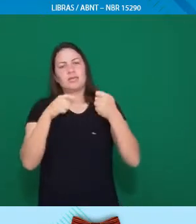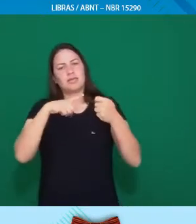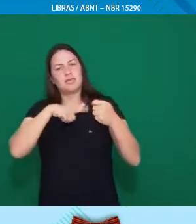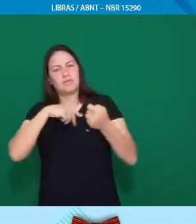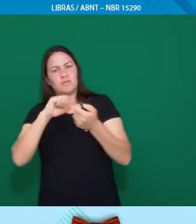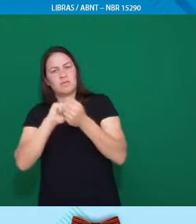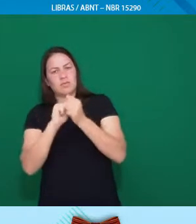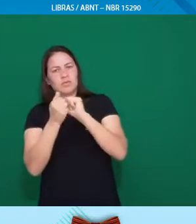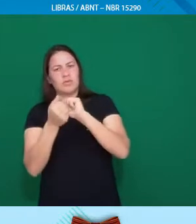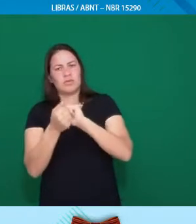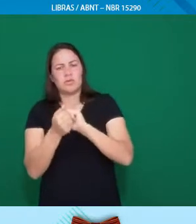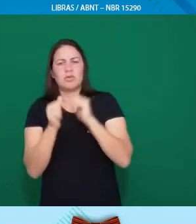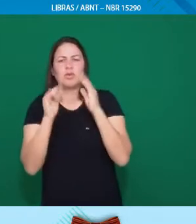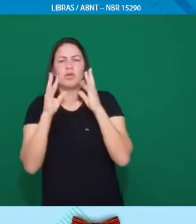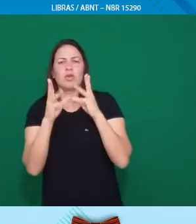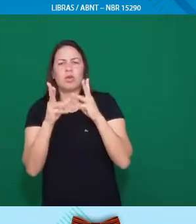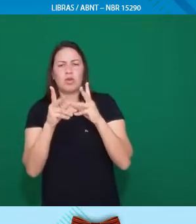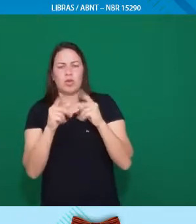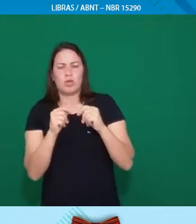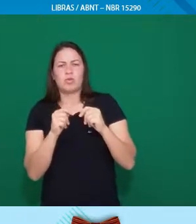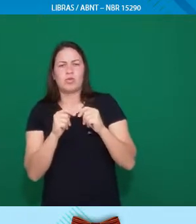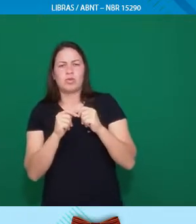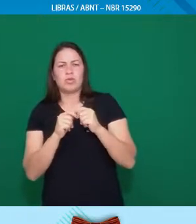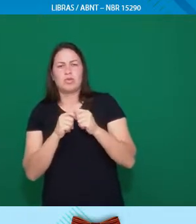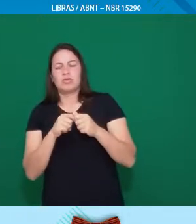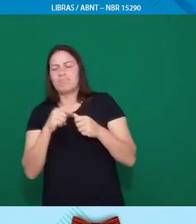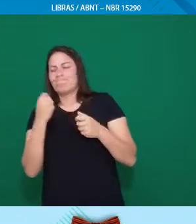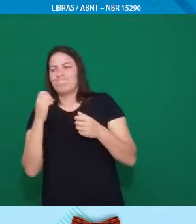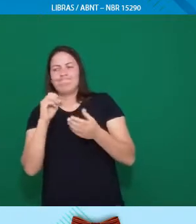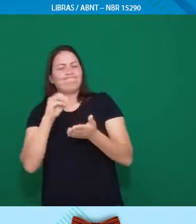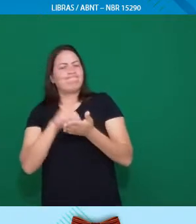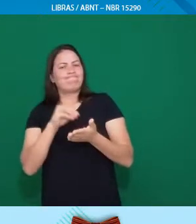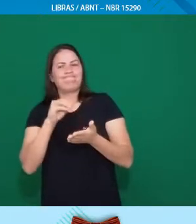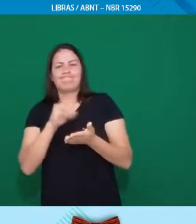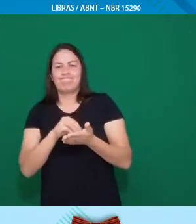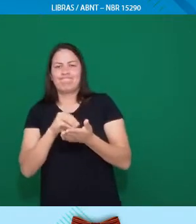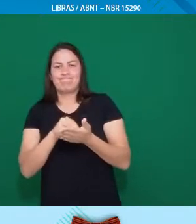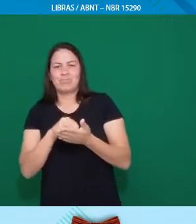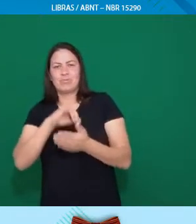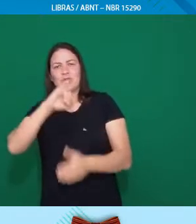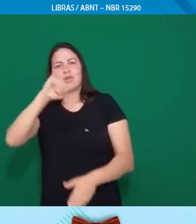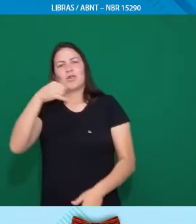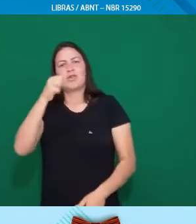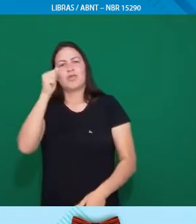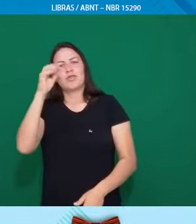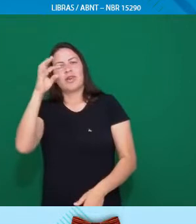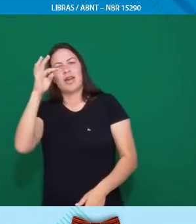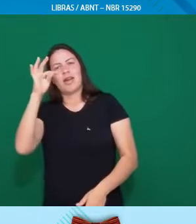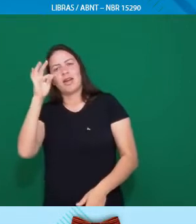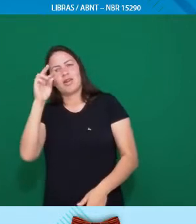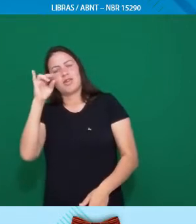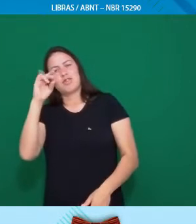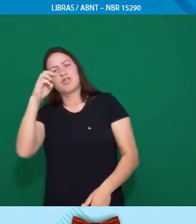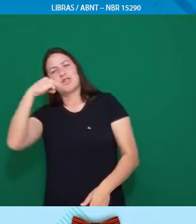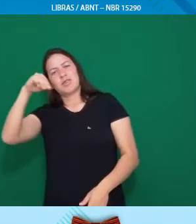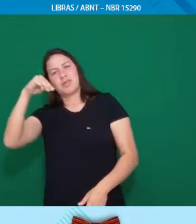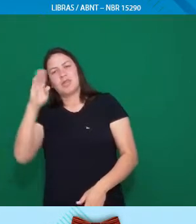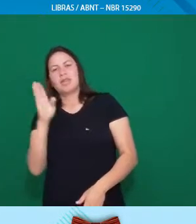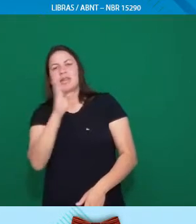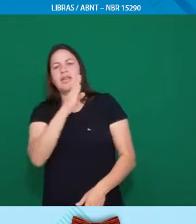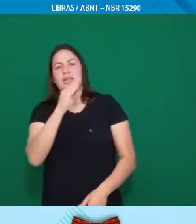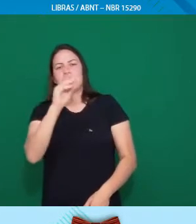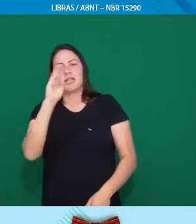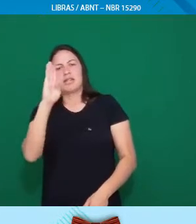né Rogério bairro Aparecida todos os bairros eu vejo uma deficiência lá no Jardim Bela Vista né que muitos bairros tem uma